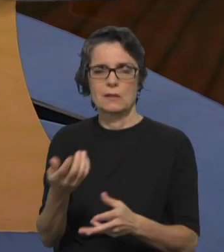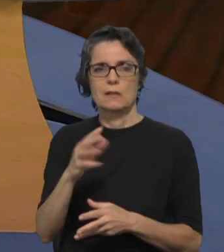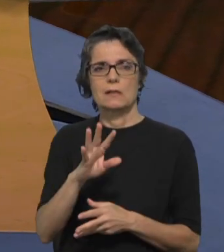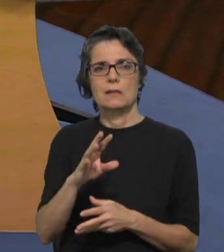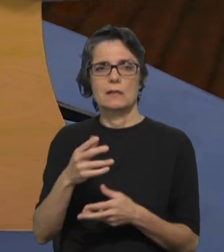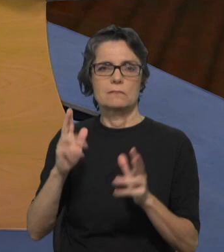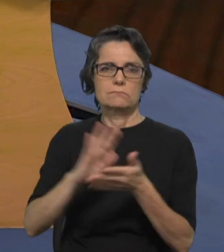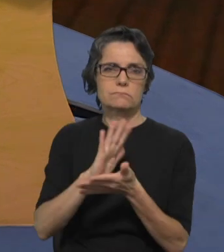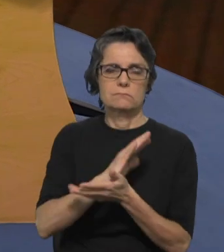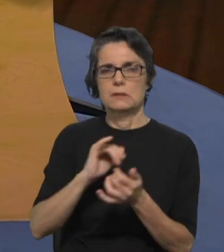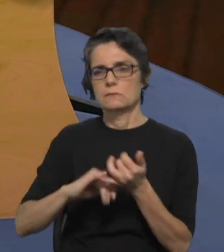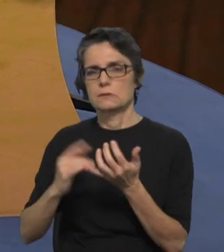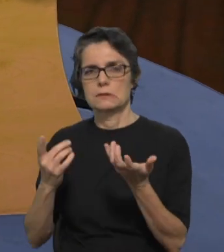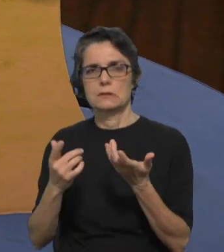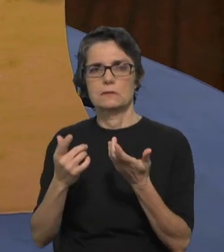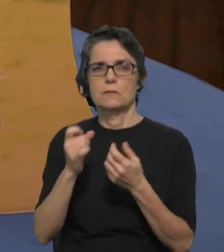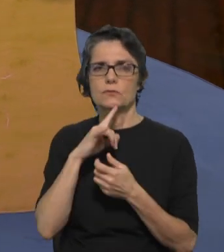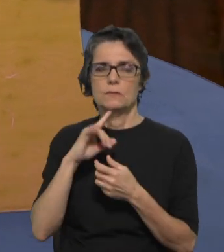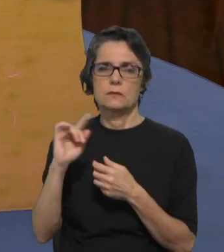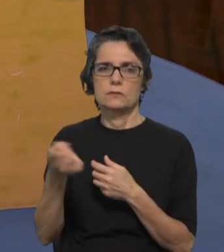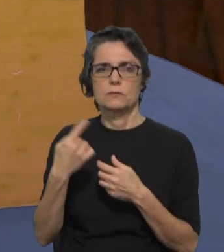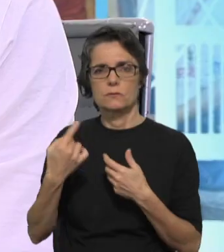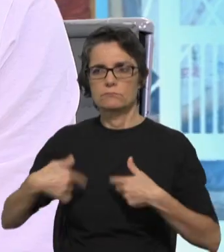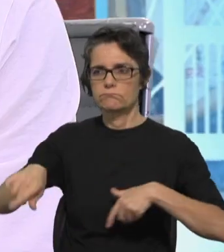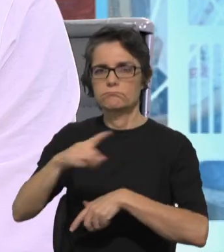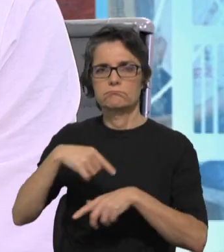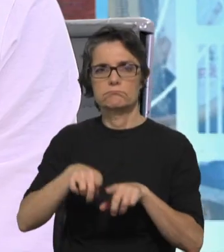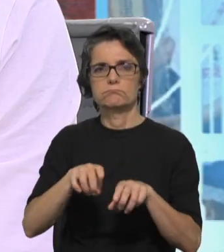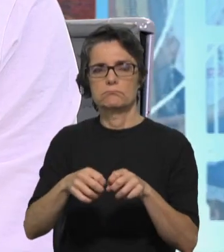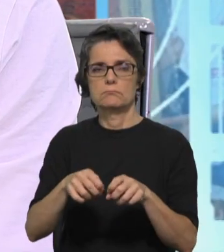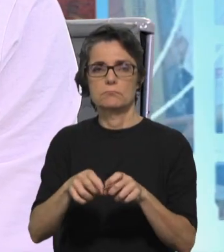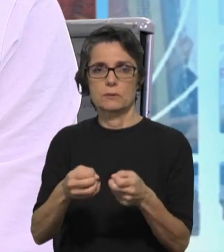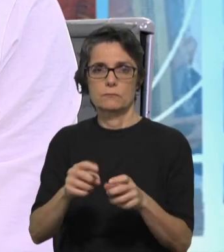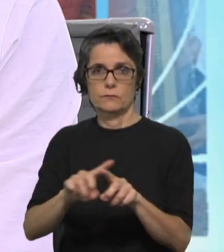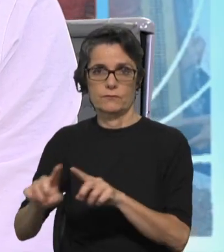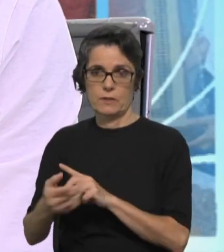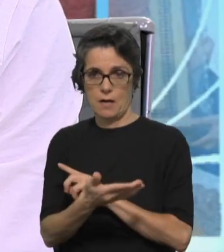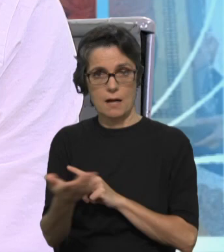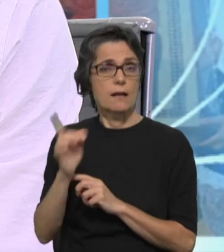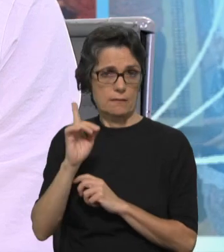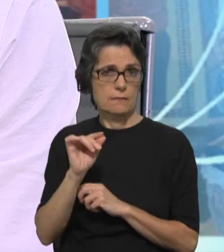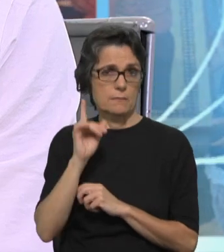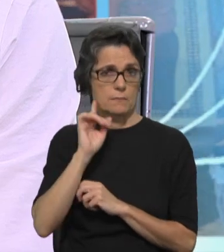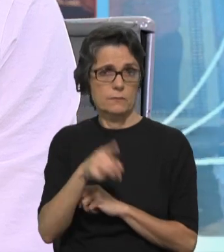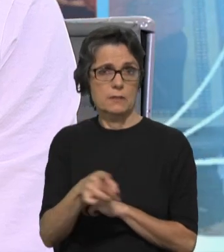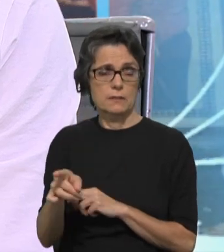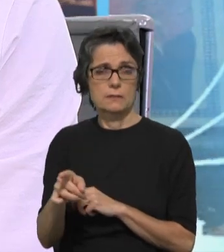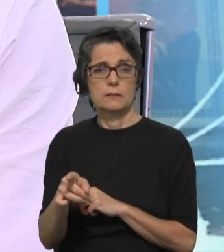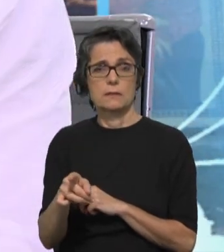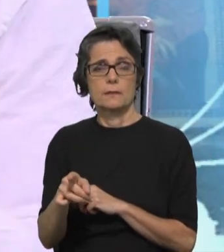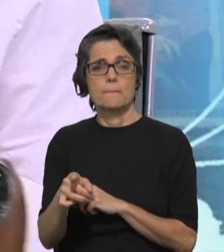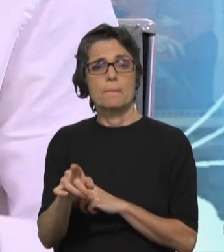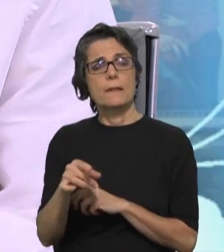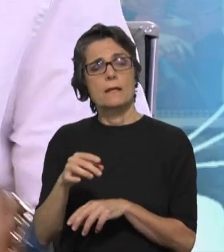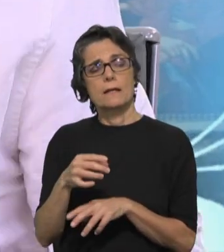Liberdade de imprensa, de associação, a possibilidade de termos aqui um pluralismo político, acho que é muito importante. E, portanto, acho que foi